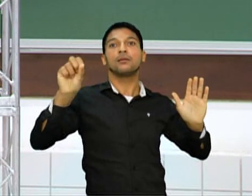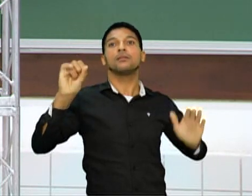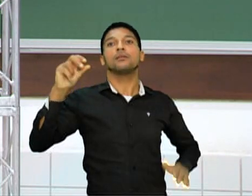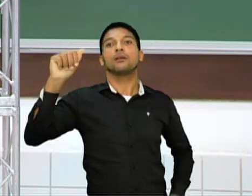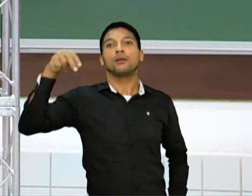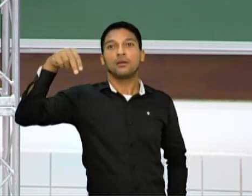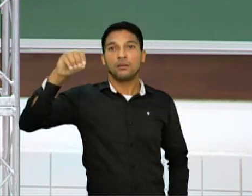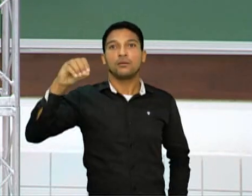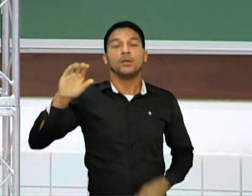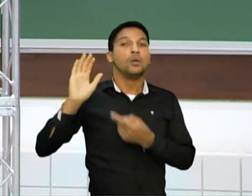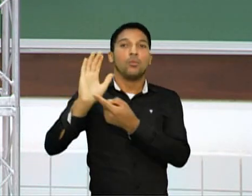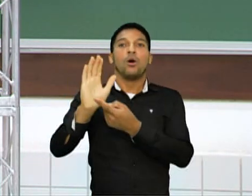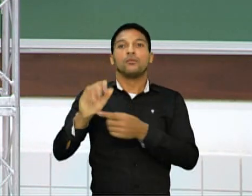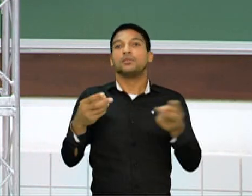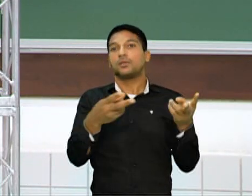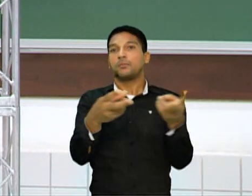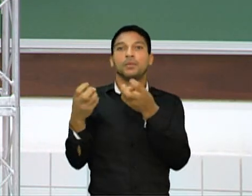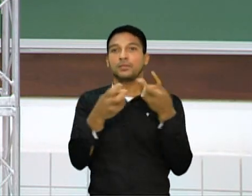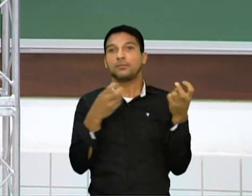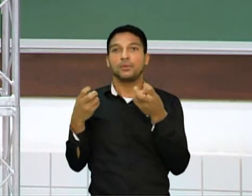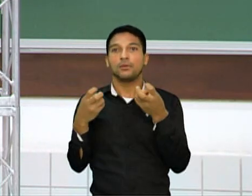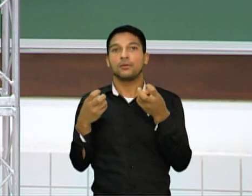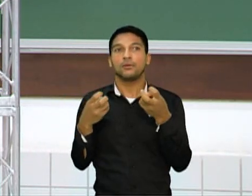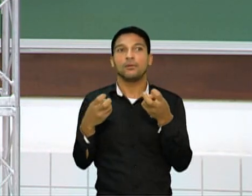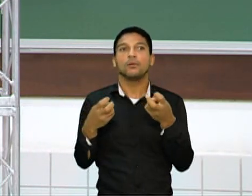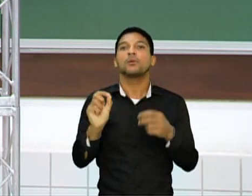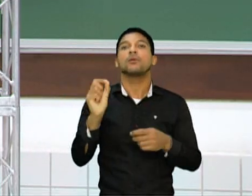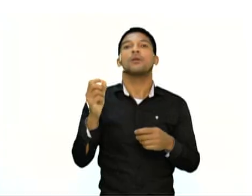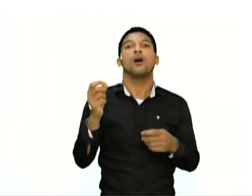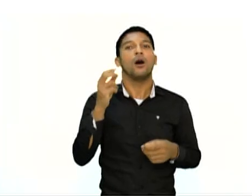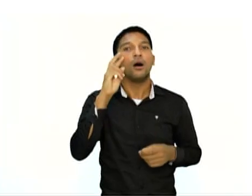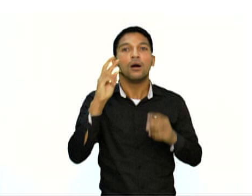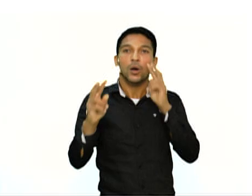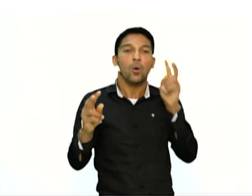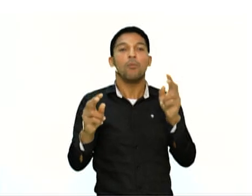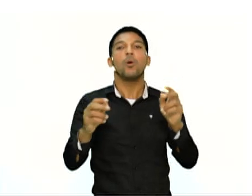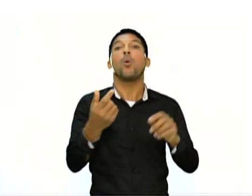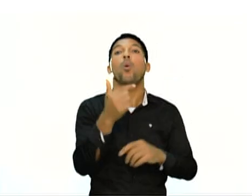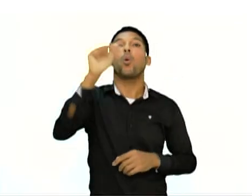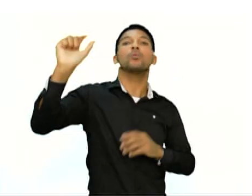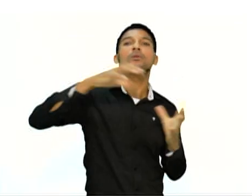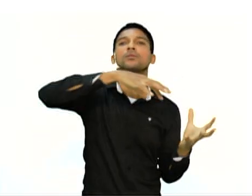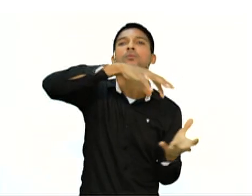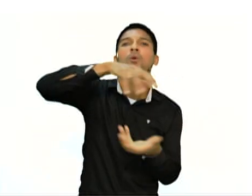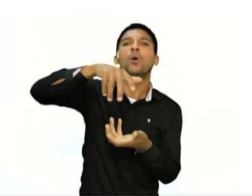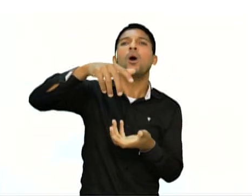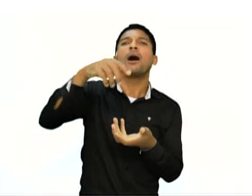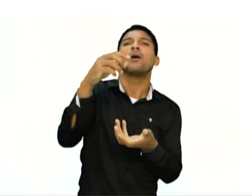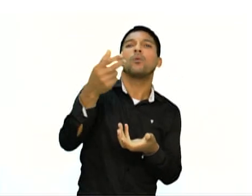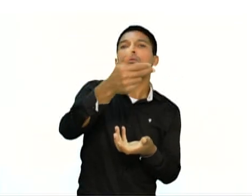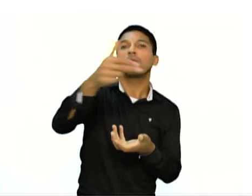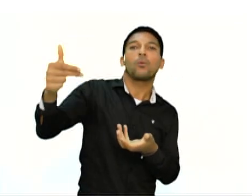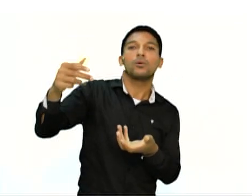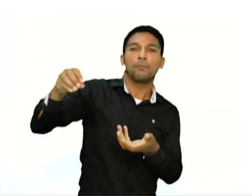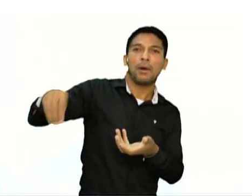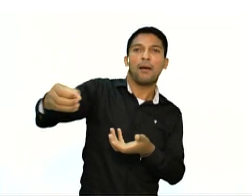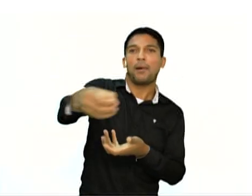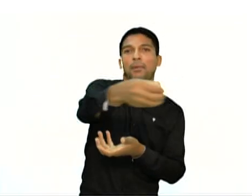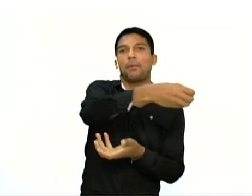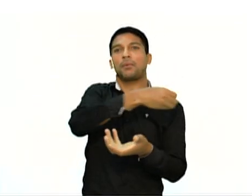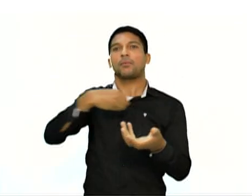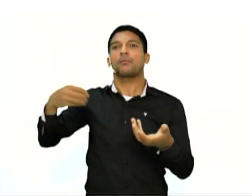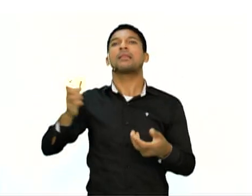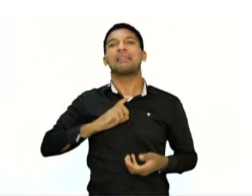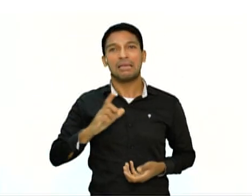quais são as outras coisas que eu vou poder atestar como verdadeiras. Como recuperar o mundo após a minha dúvida? Então,